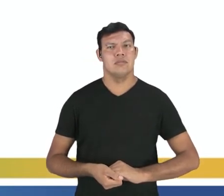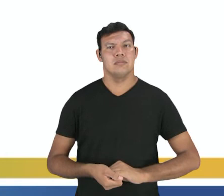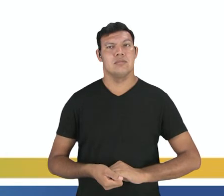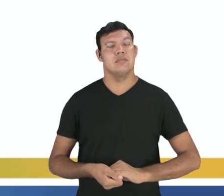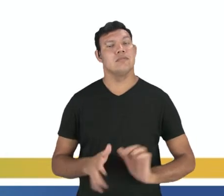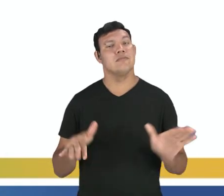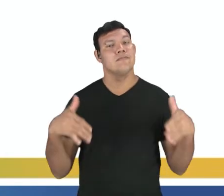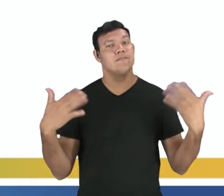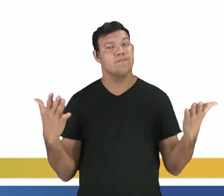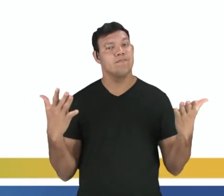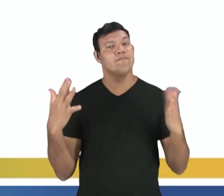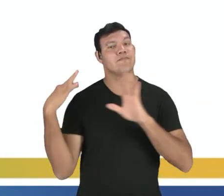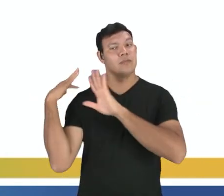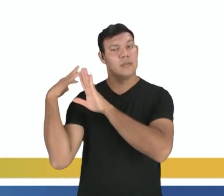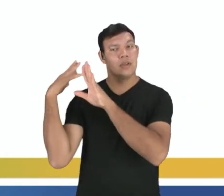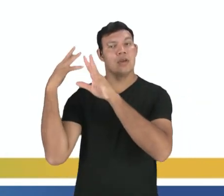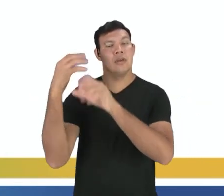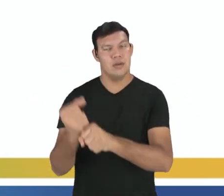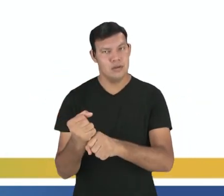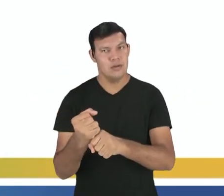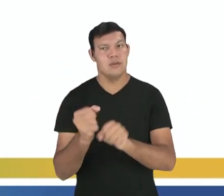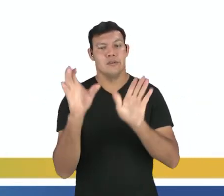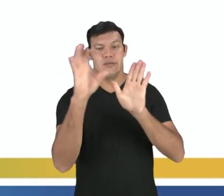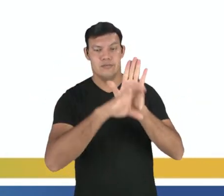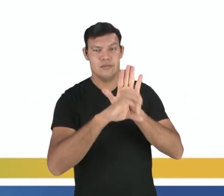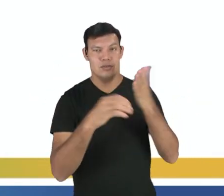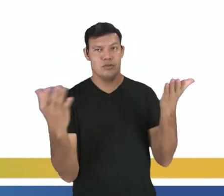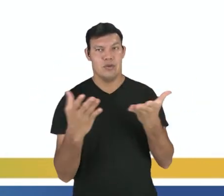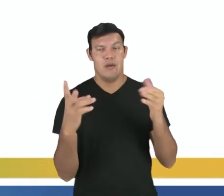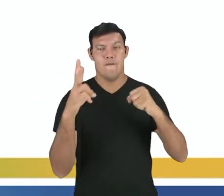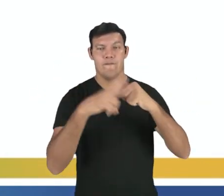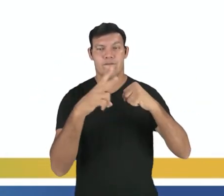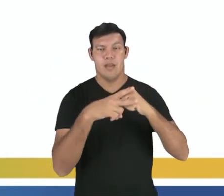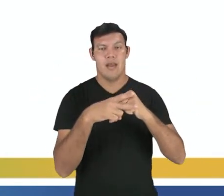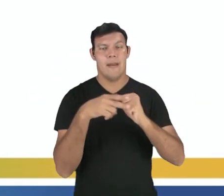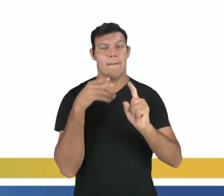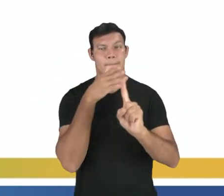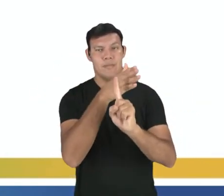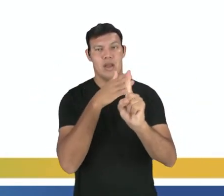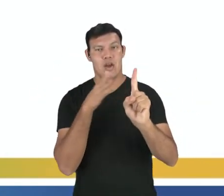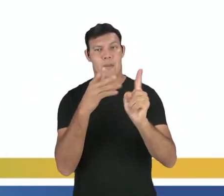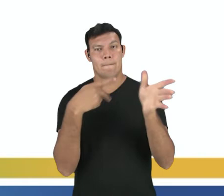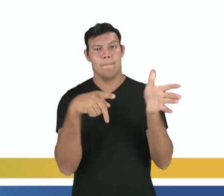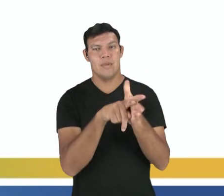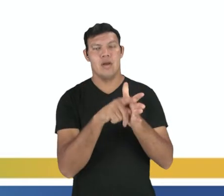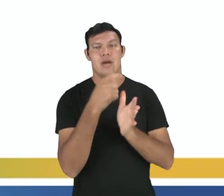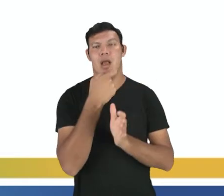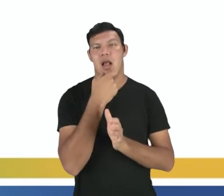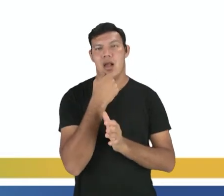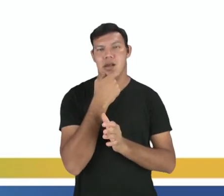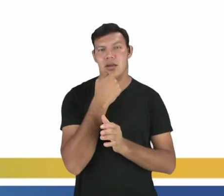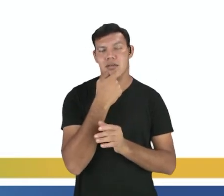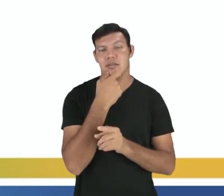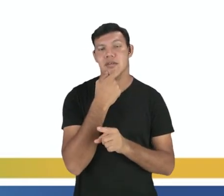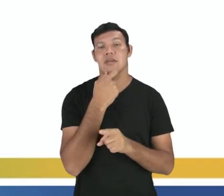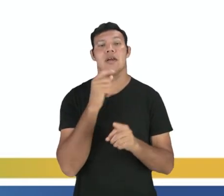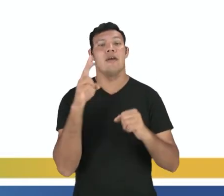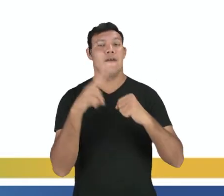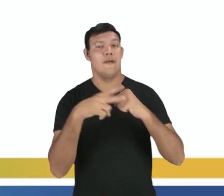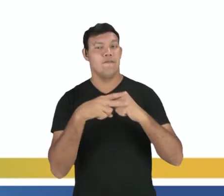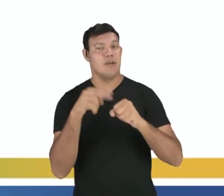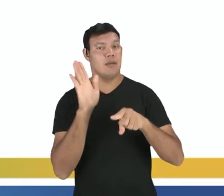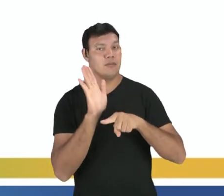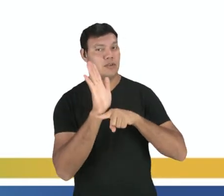Vamos então recapitular tudo aí. O que são os verbos modais em língua inglesa? São verbos